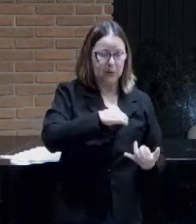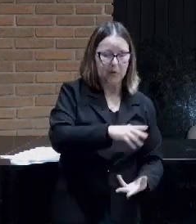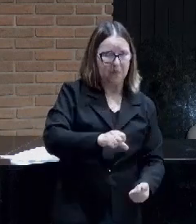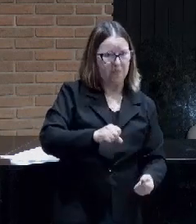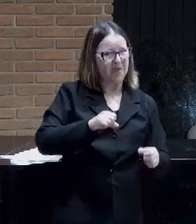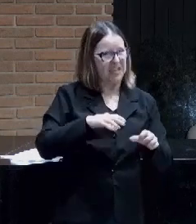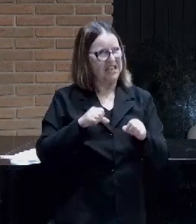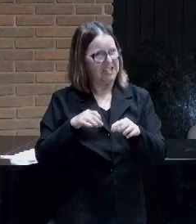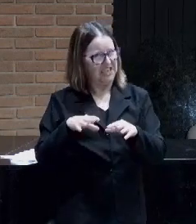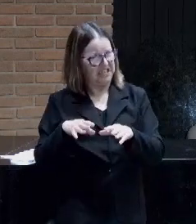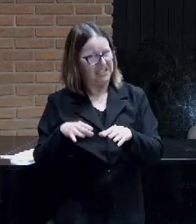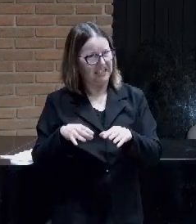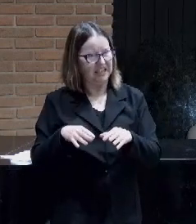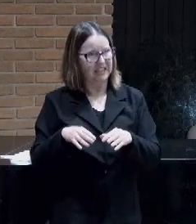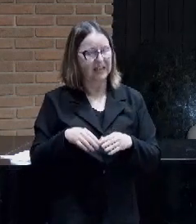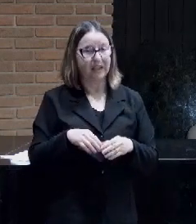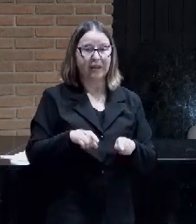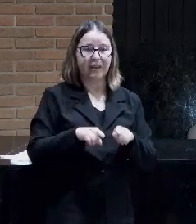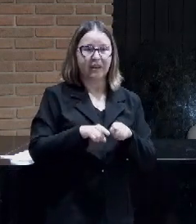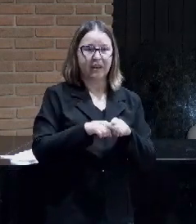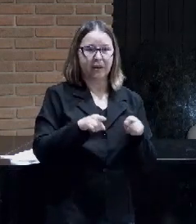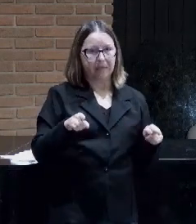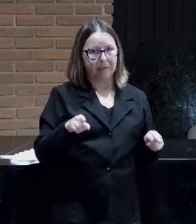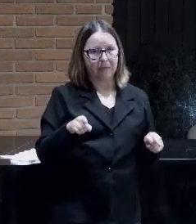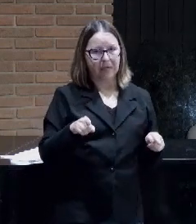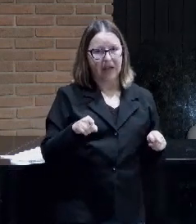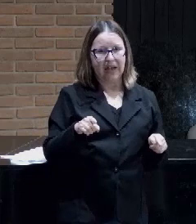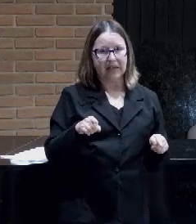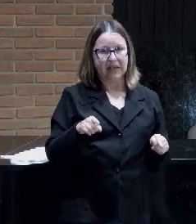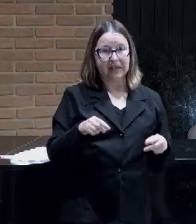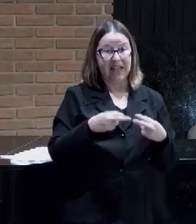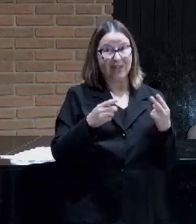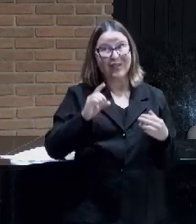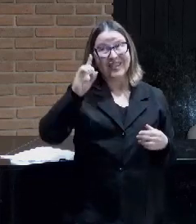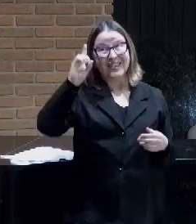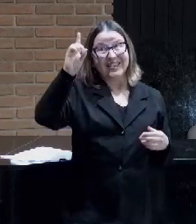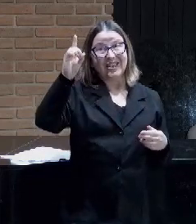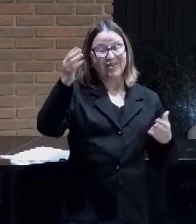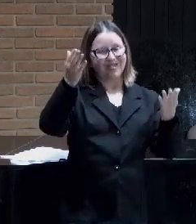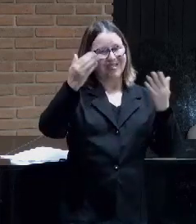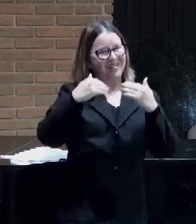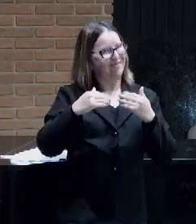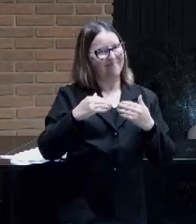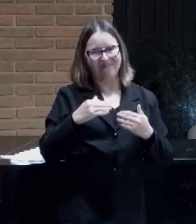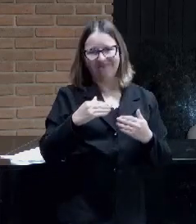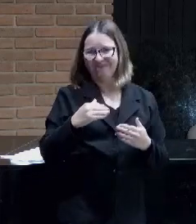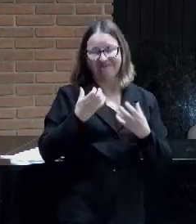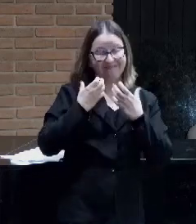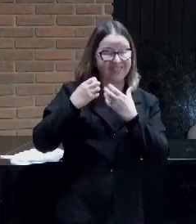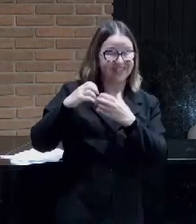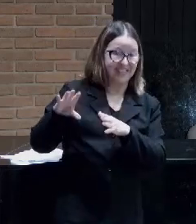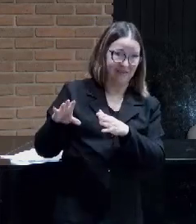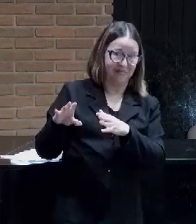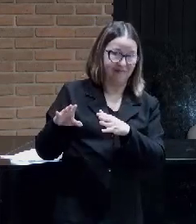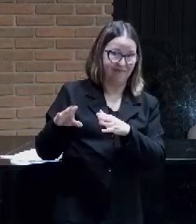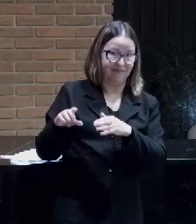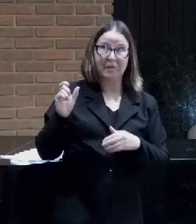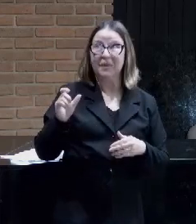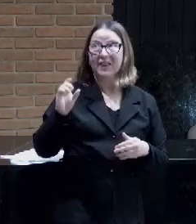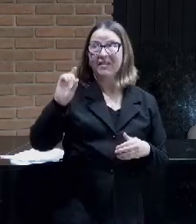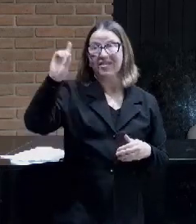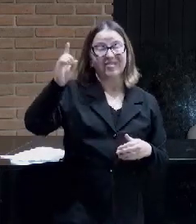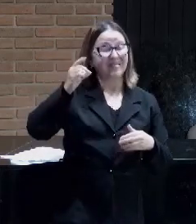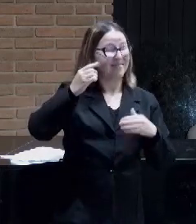coisas que o mundo dá, mas do alimento que Deus dá nós não comemos. Da palavra do Senhor nós não obedecemos, porque a